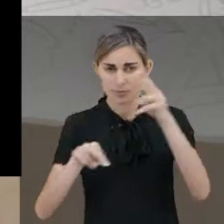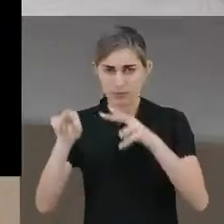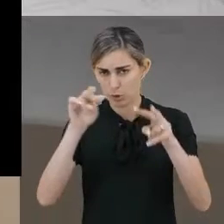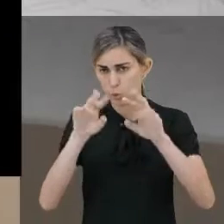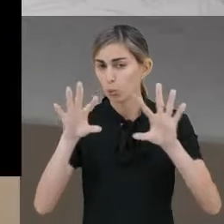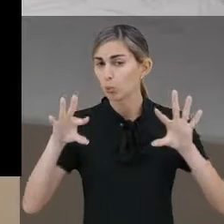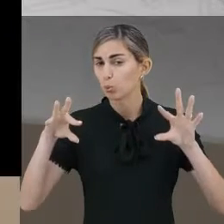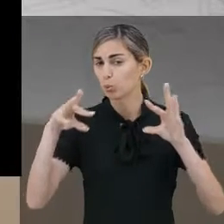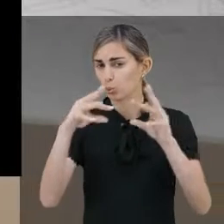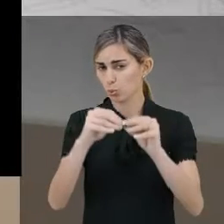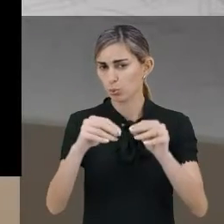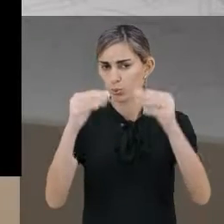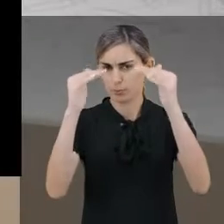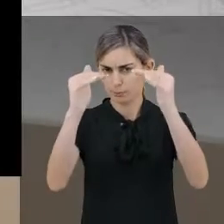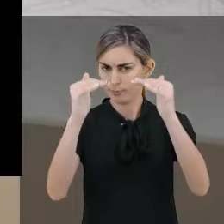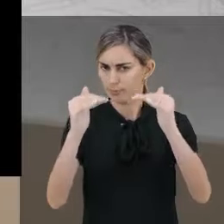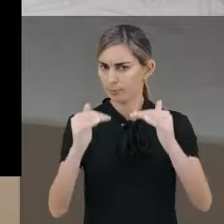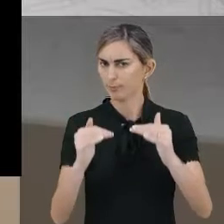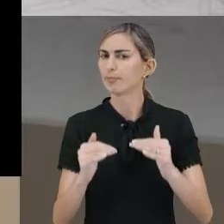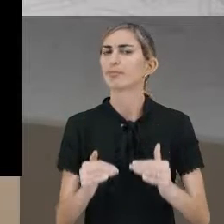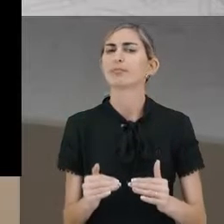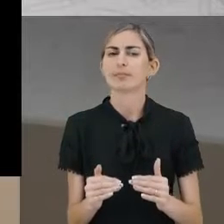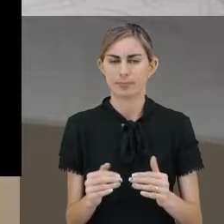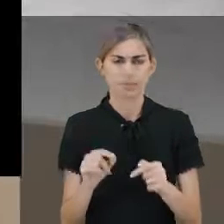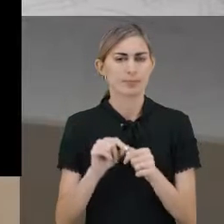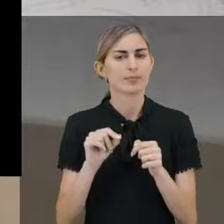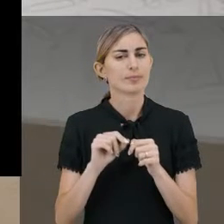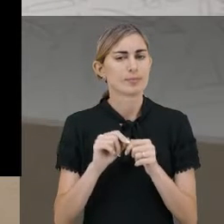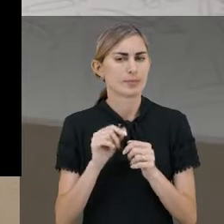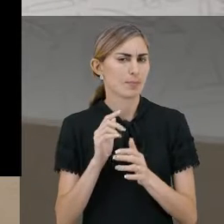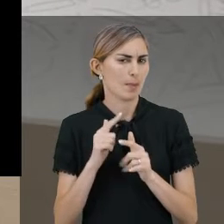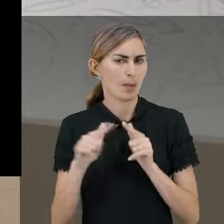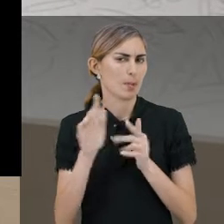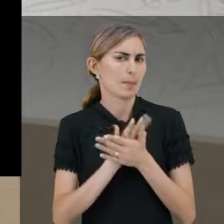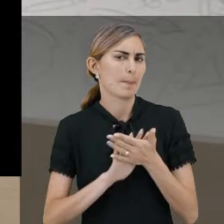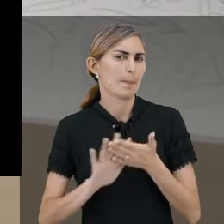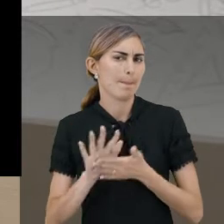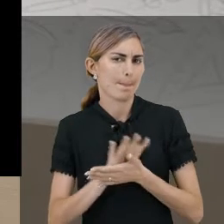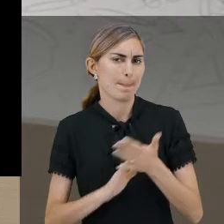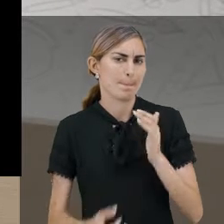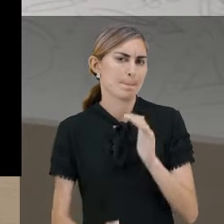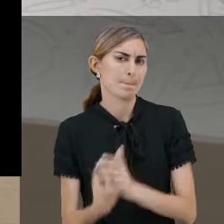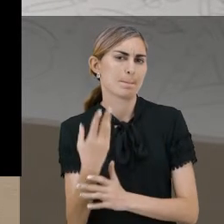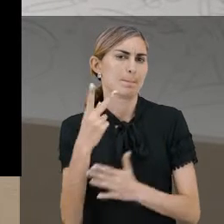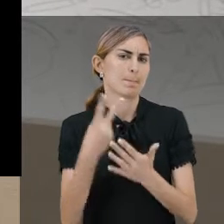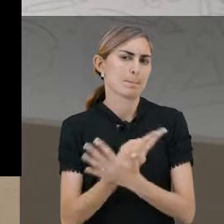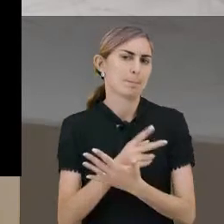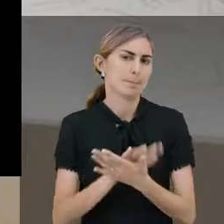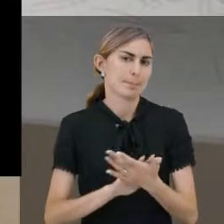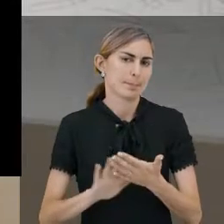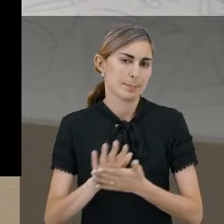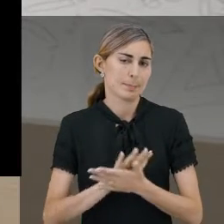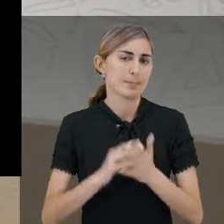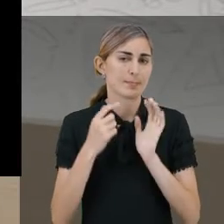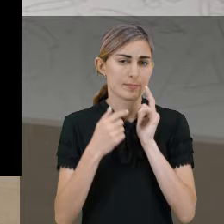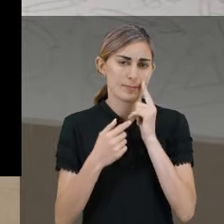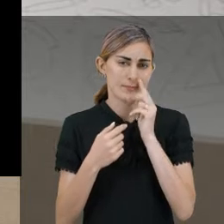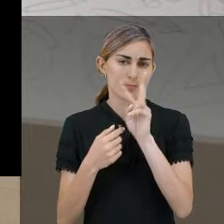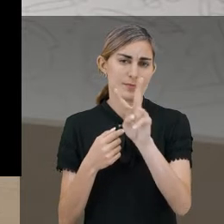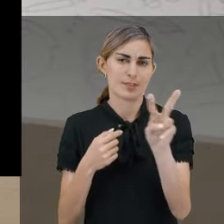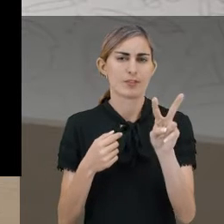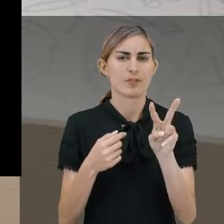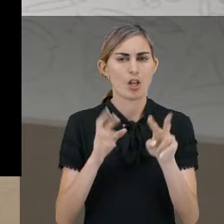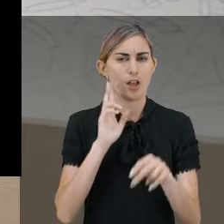visualizar que todas as nossas linhas foram executadas sem nenhum problema, não apareceu nenhum erro. E aqui